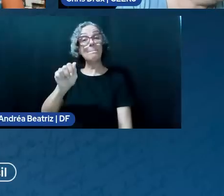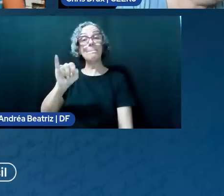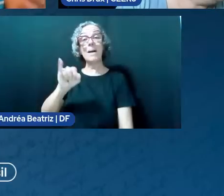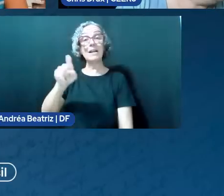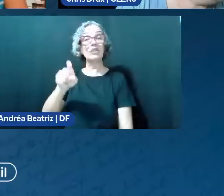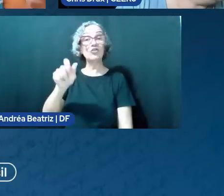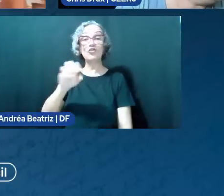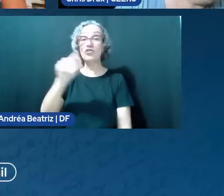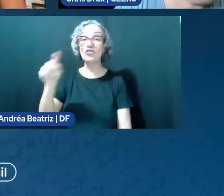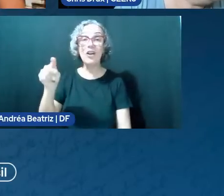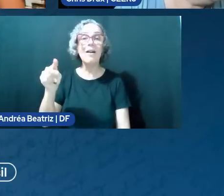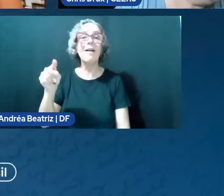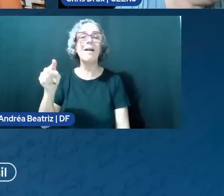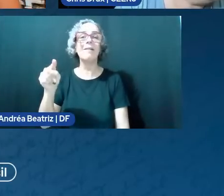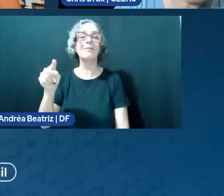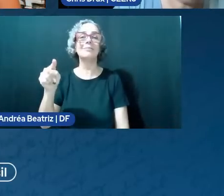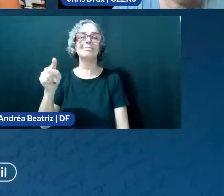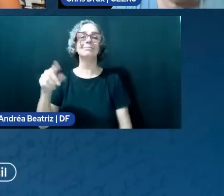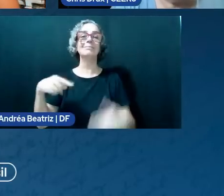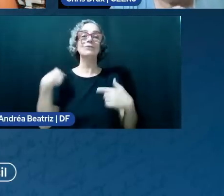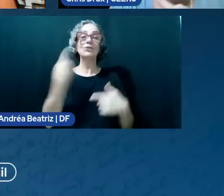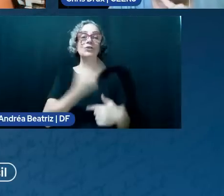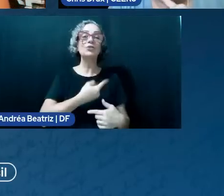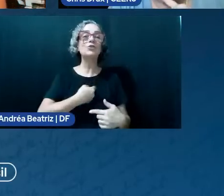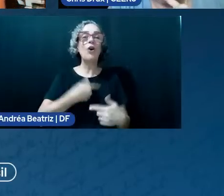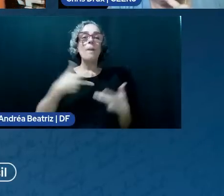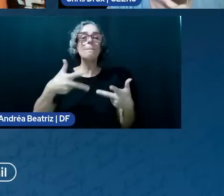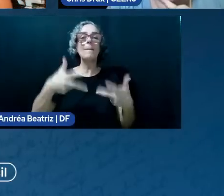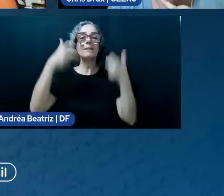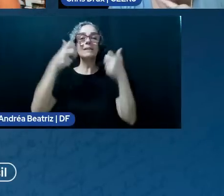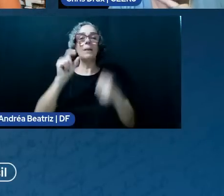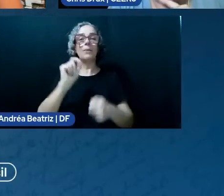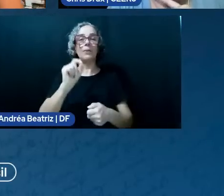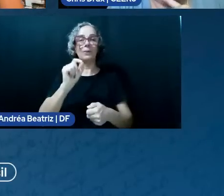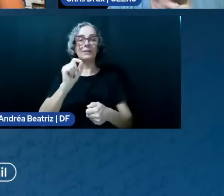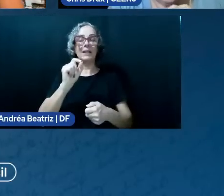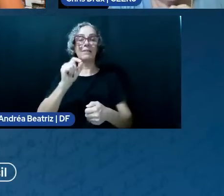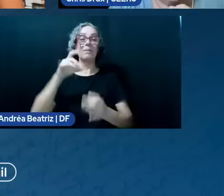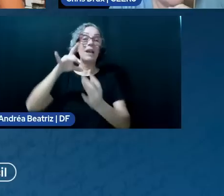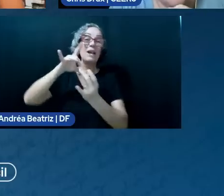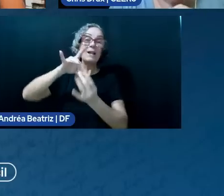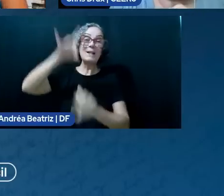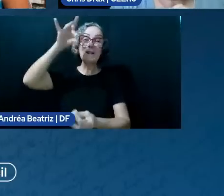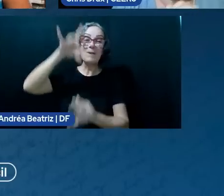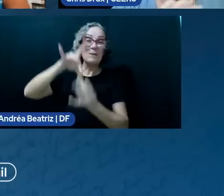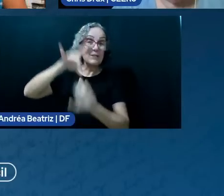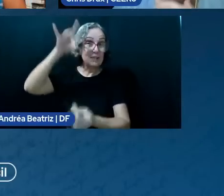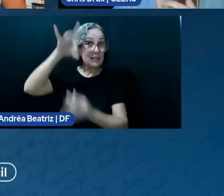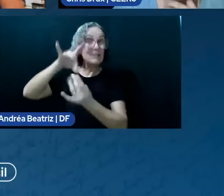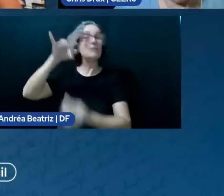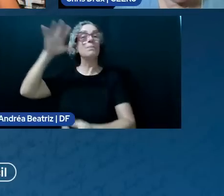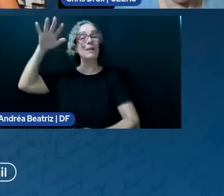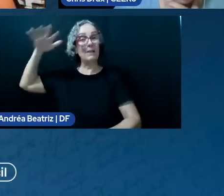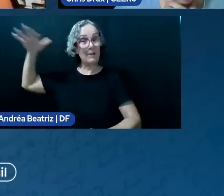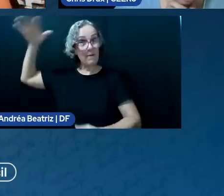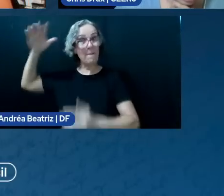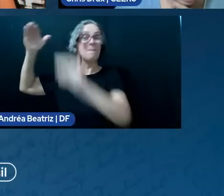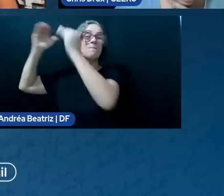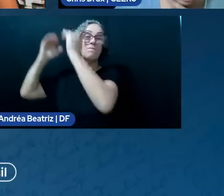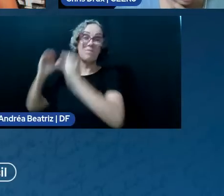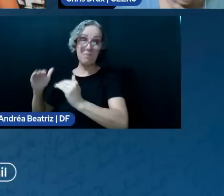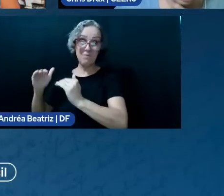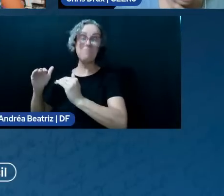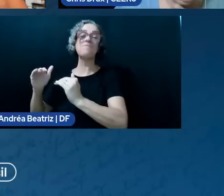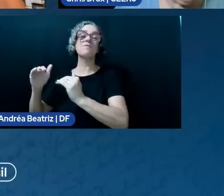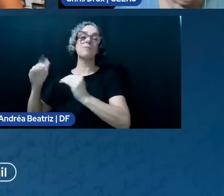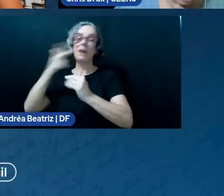gente percebe que os espíritos inferiores vão simpatizar com aqueles viciosos ou que podem se tornar